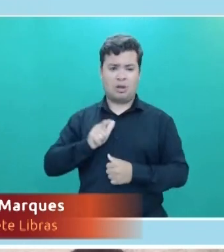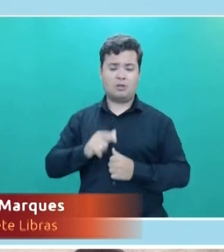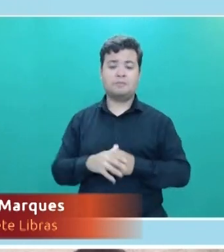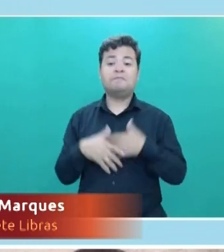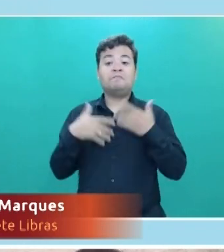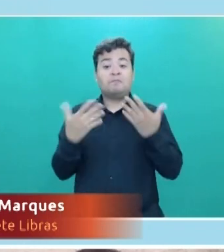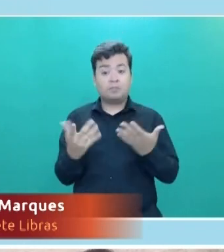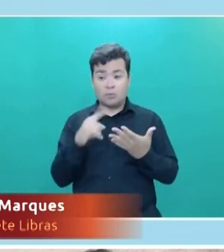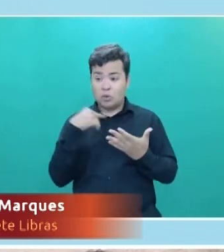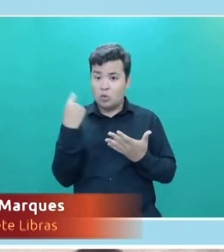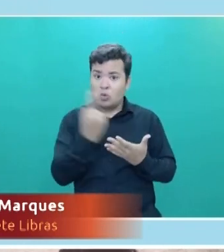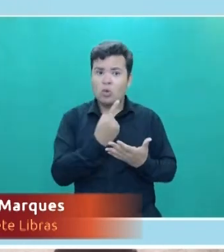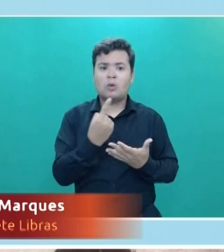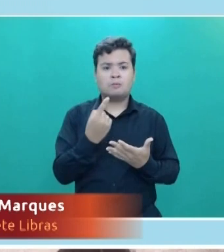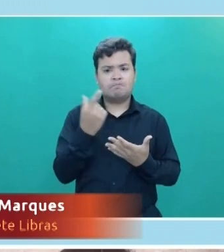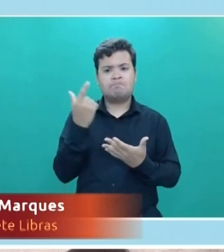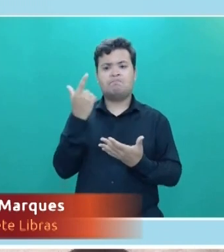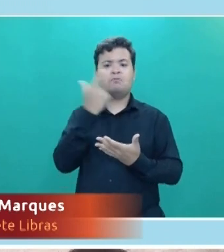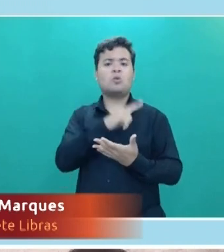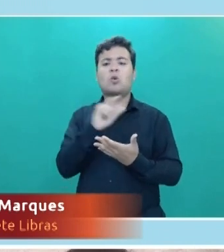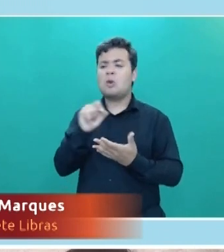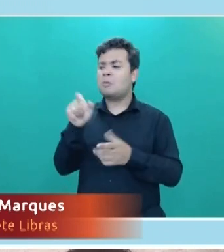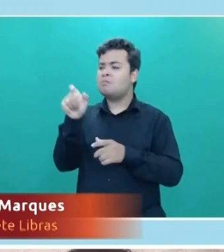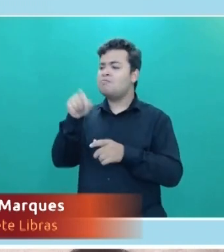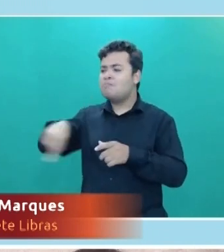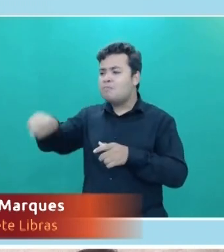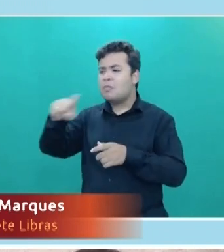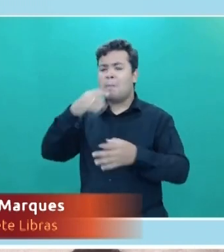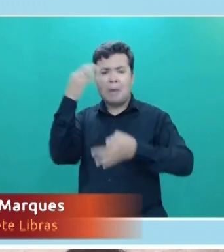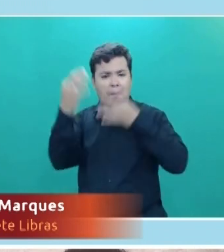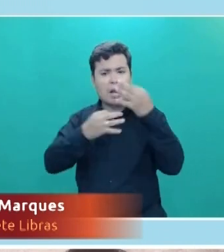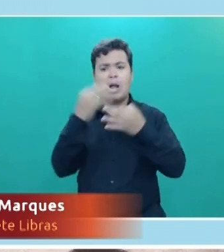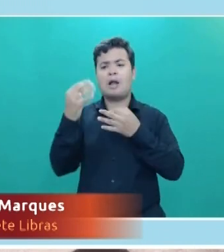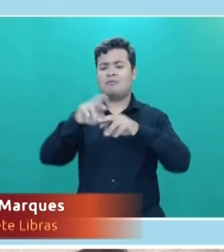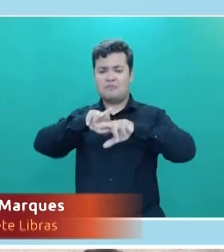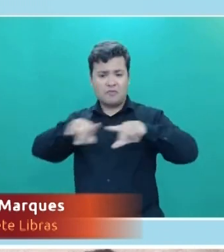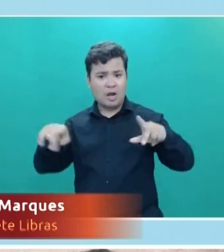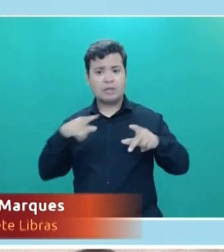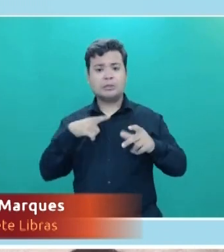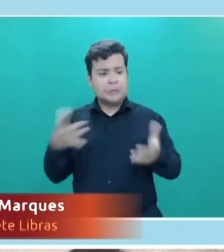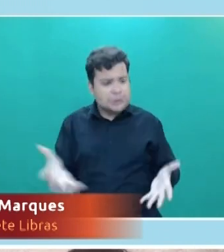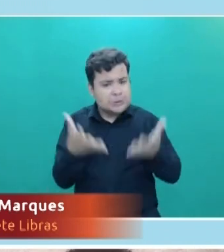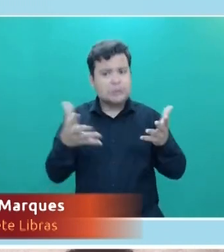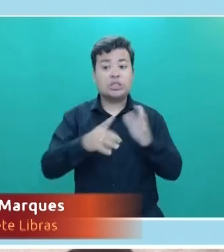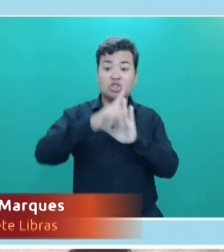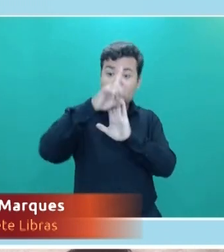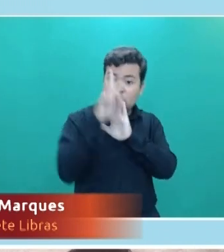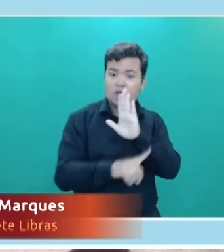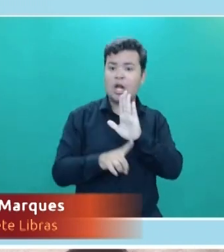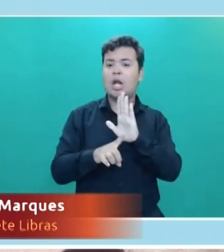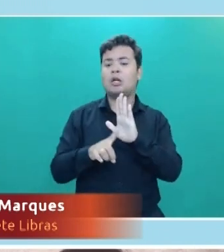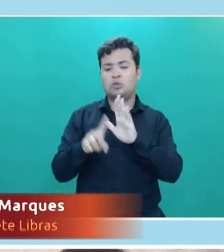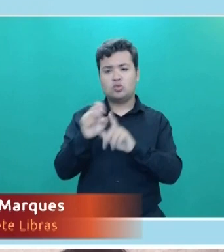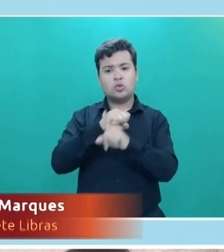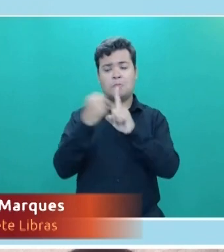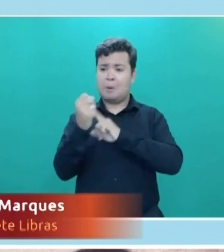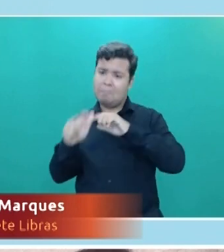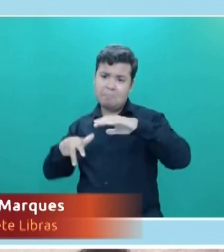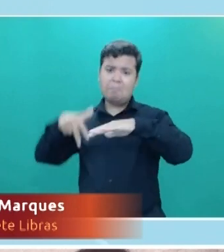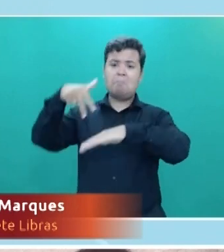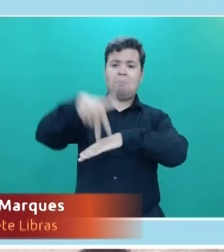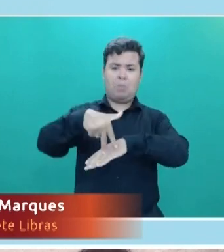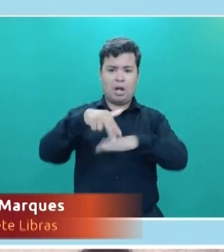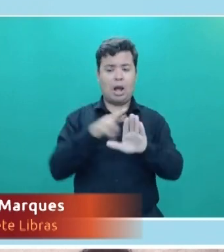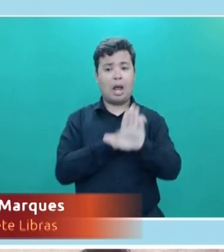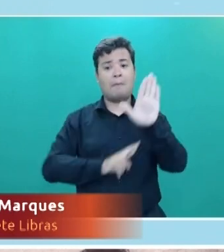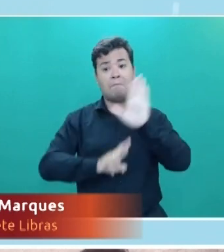vão discursivamente, mas efetivamente demandar direitos, né? E lugares de representação da sociedade, etc., é claro que isso